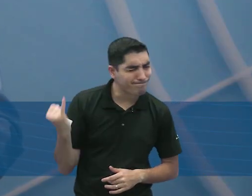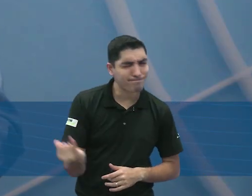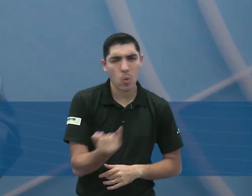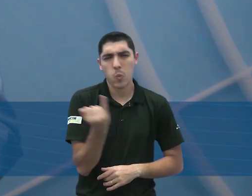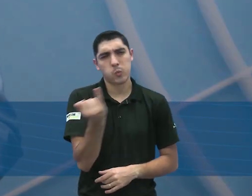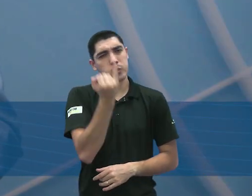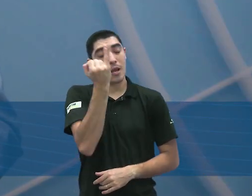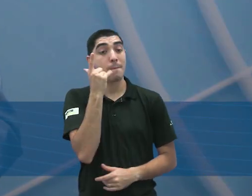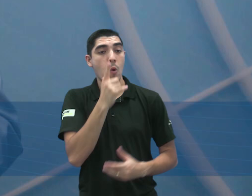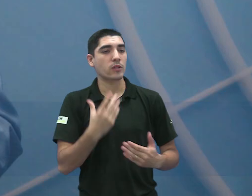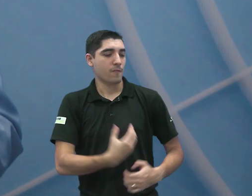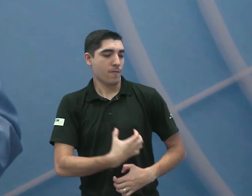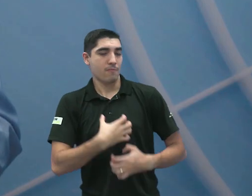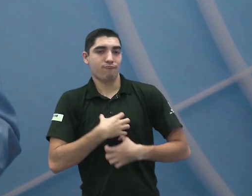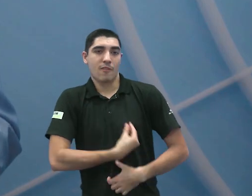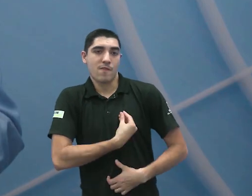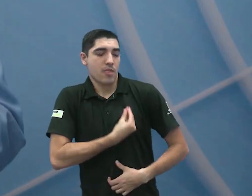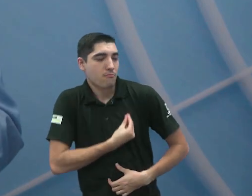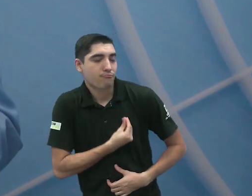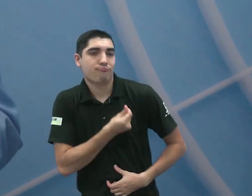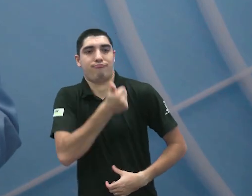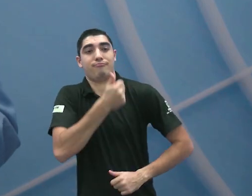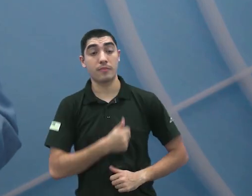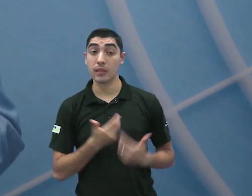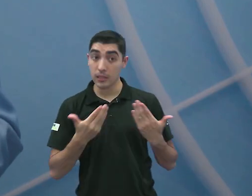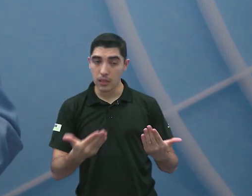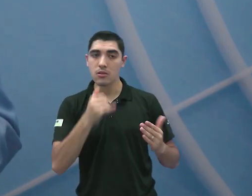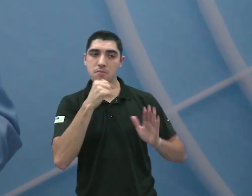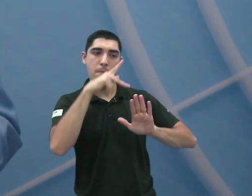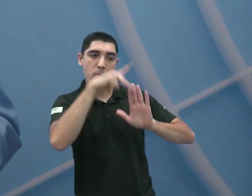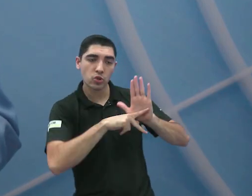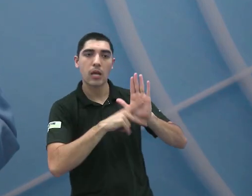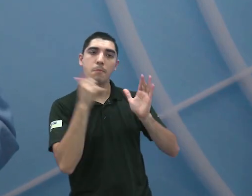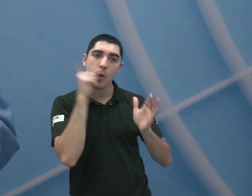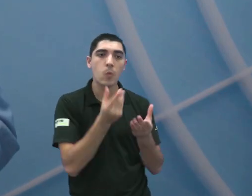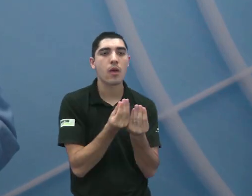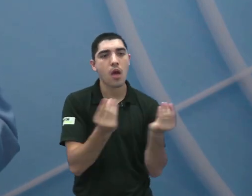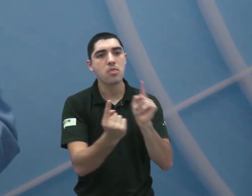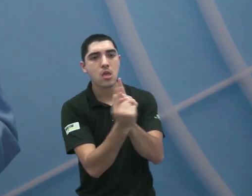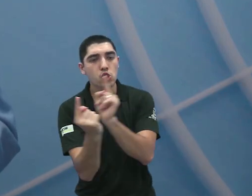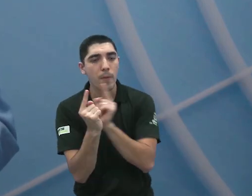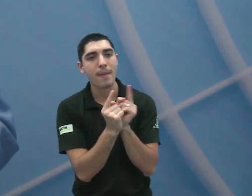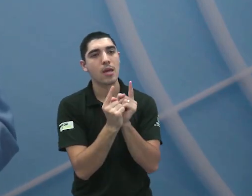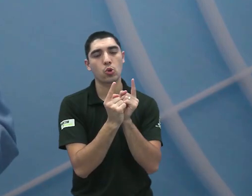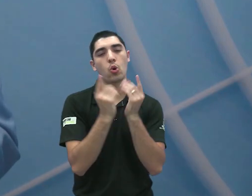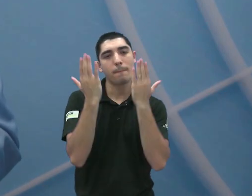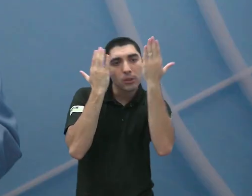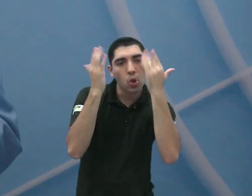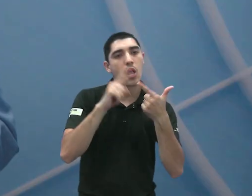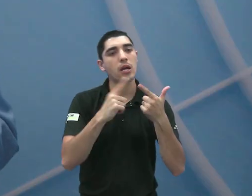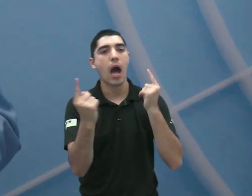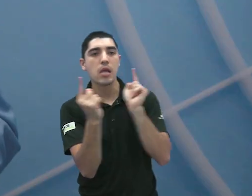fundamental para o bem-estar de todos nós, né? Por isso, programas de acesso a atendimento psicológico e